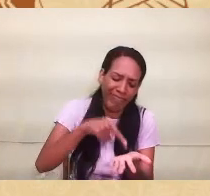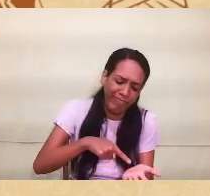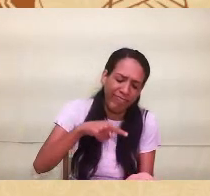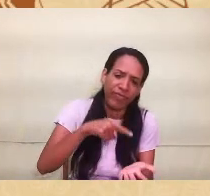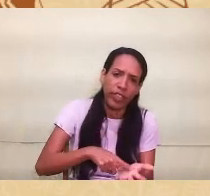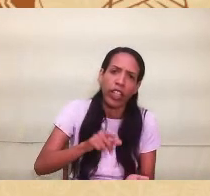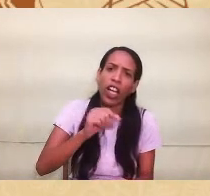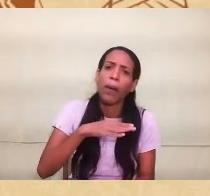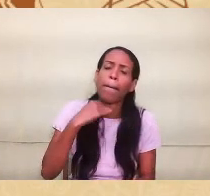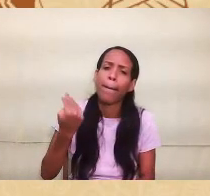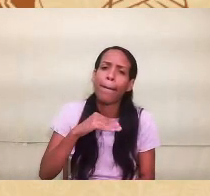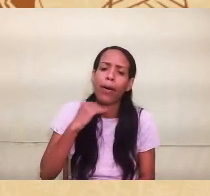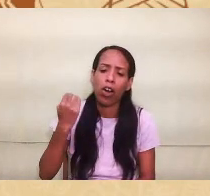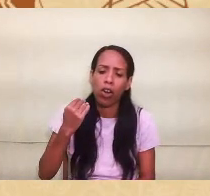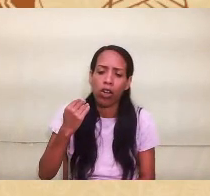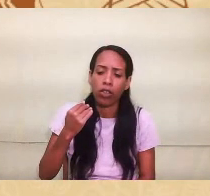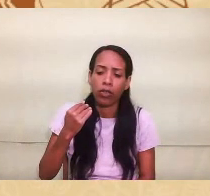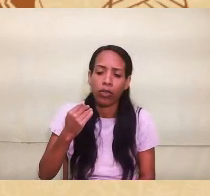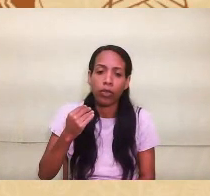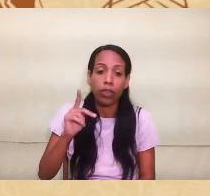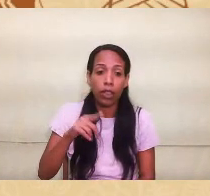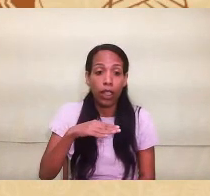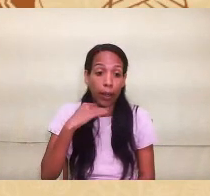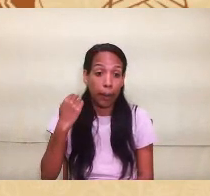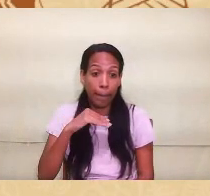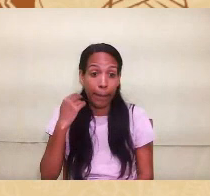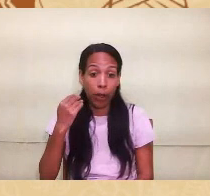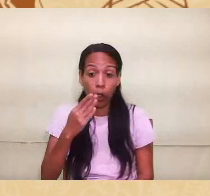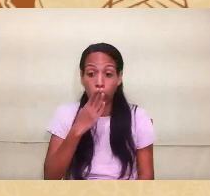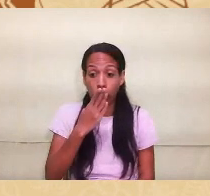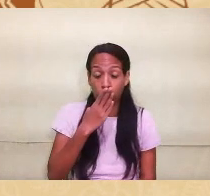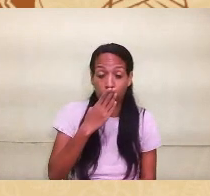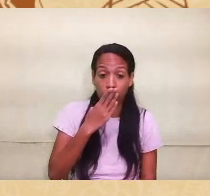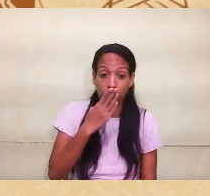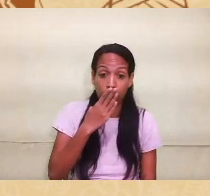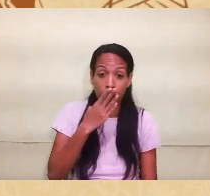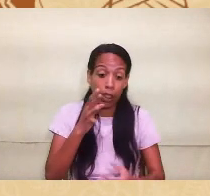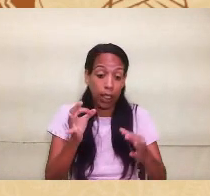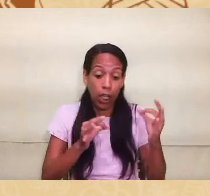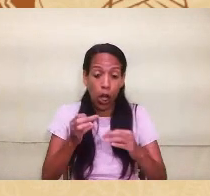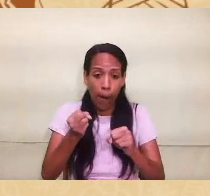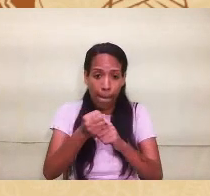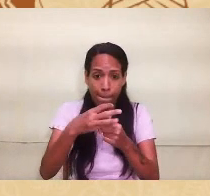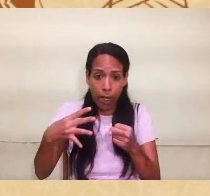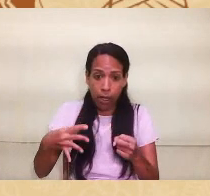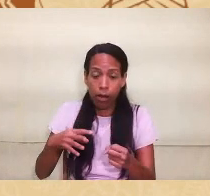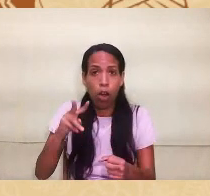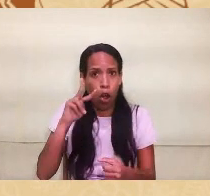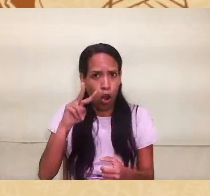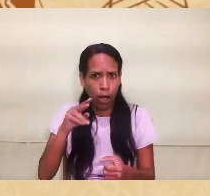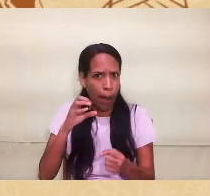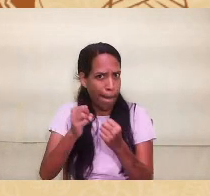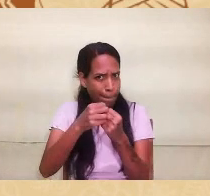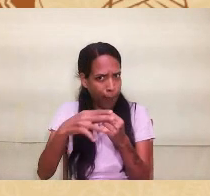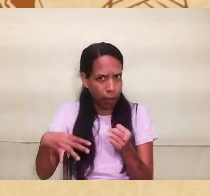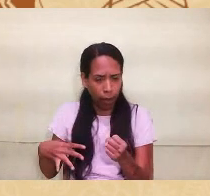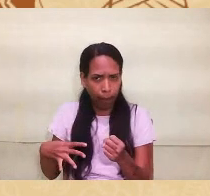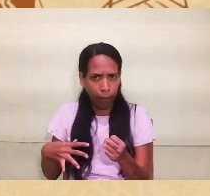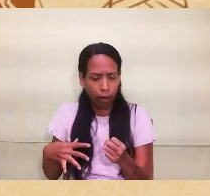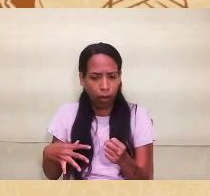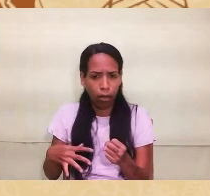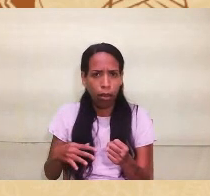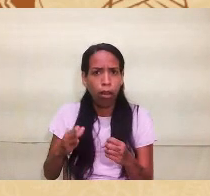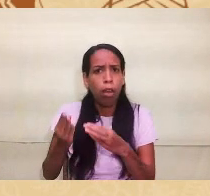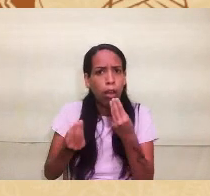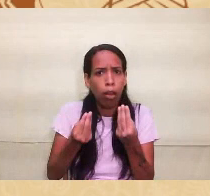morrendo, e a morte de indígenas vai aumentar. À medida que a pandemia, olha o que eu estou falando, dia 9 de novembro, né? À medida